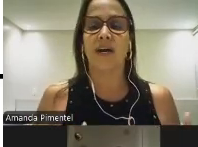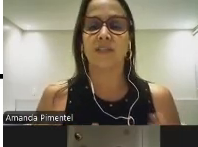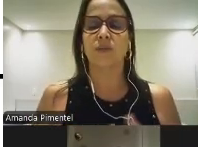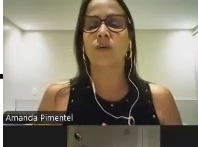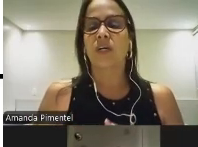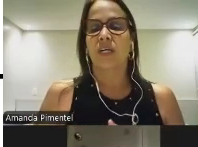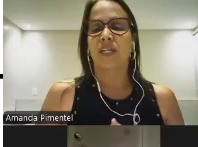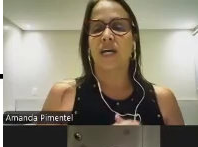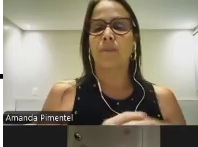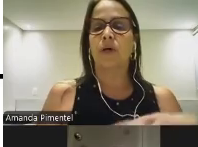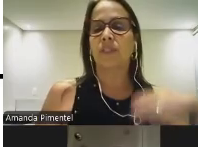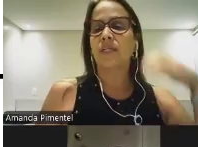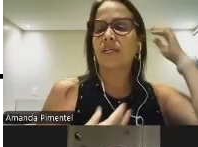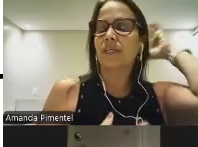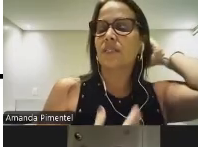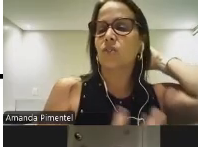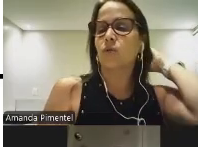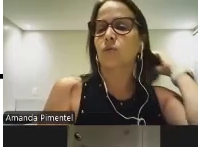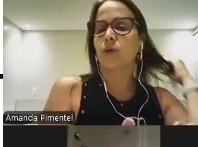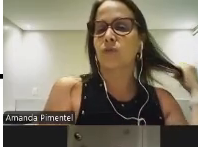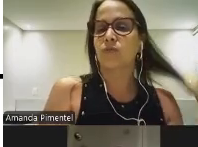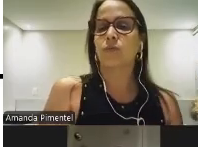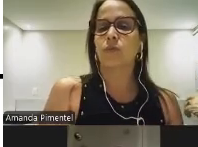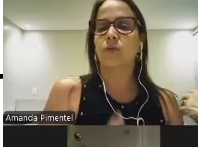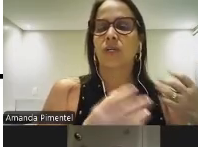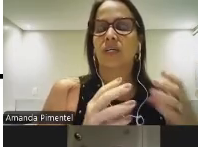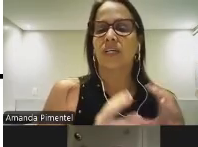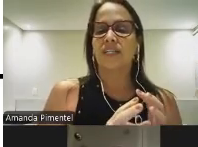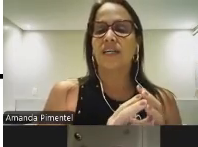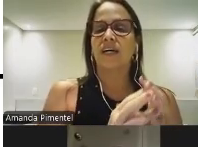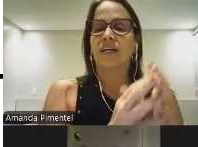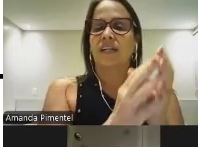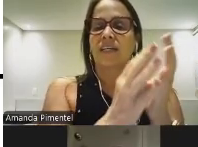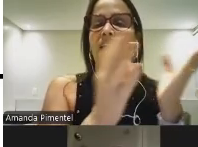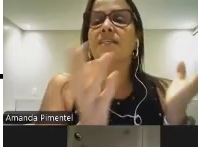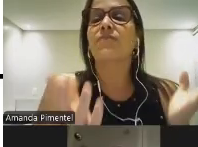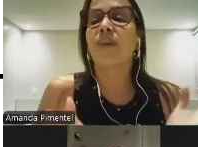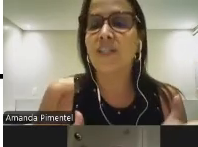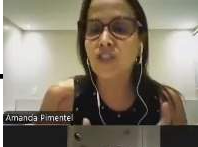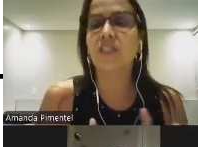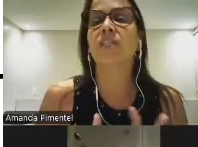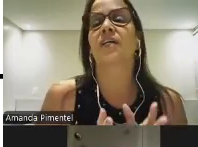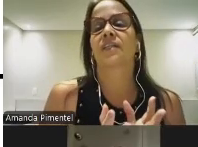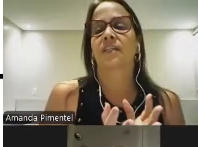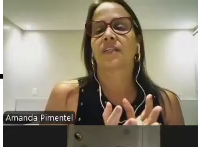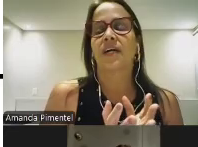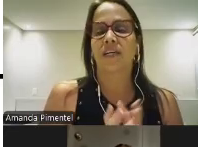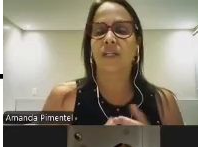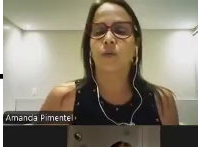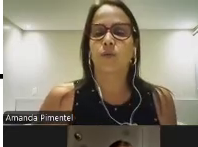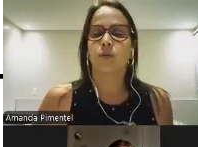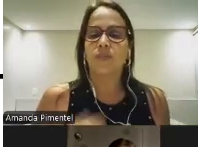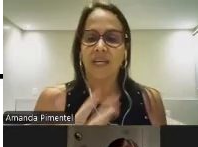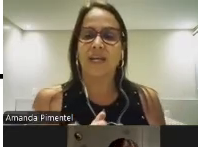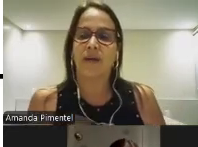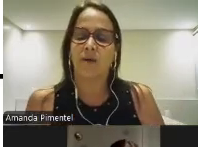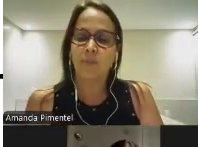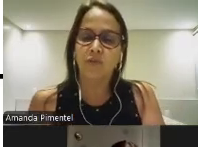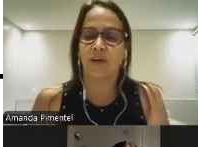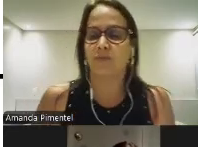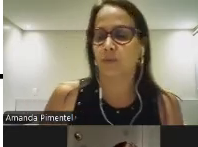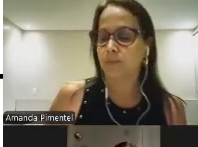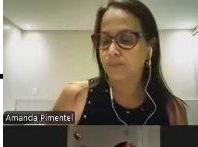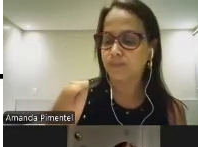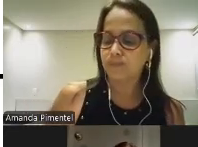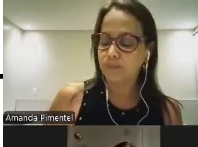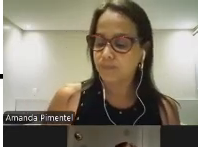sistema linfático e da importância linfático. desse sono profundo nessa faxina aí do Sim. cerebral,